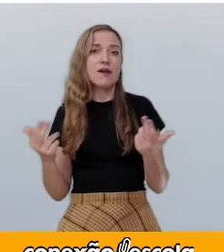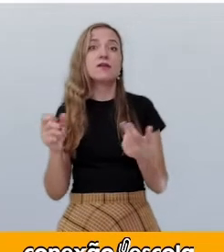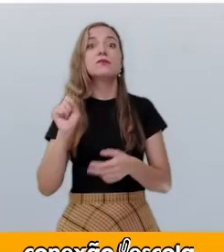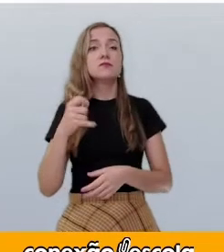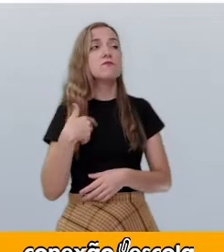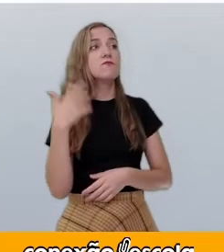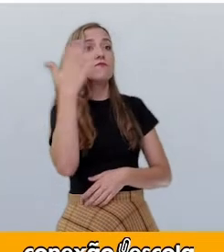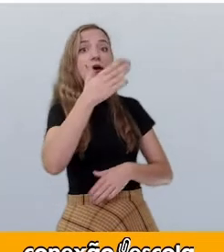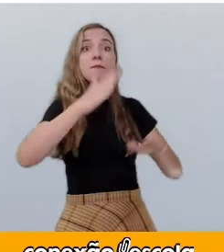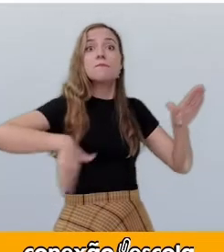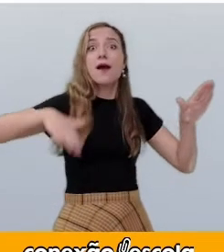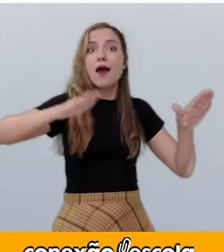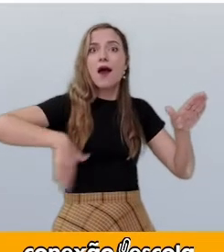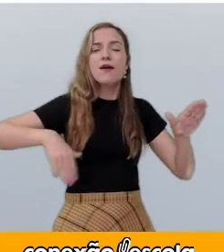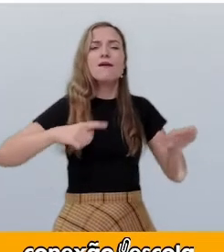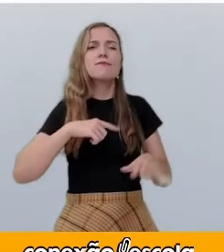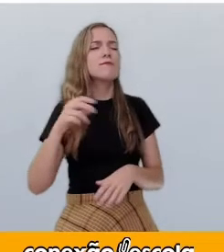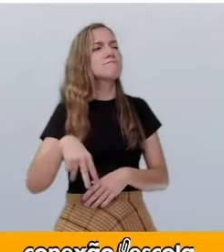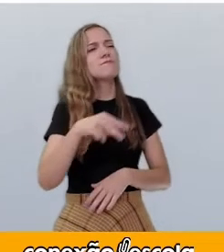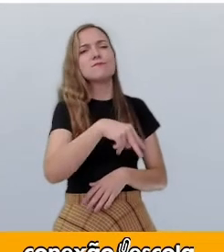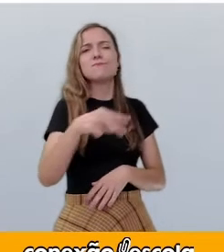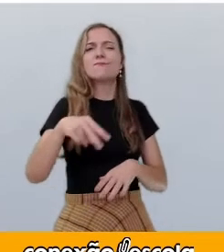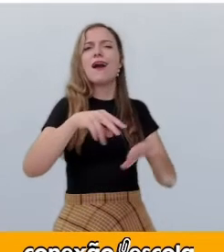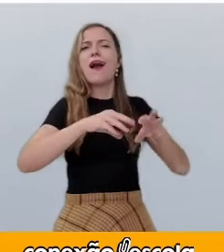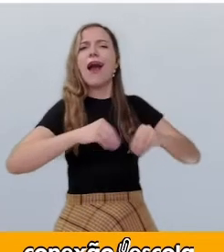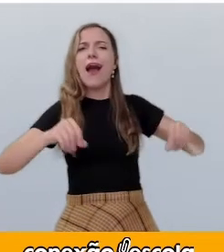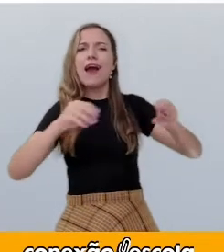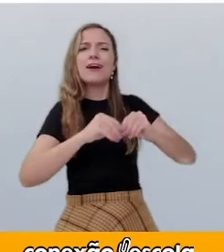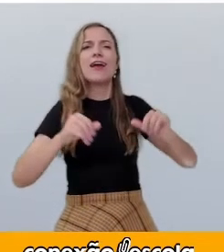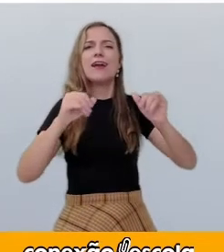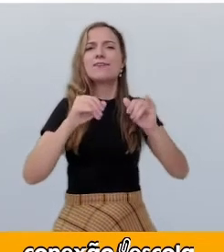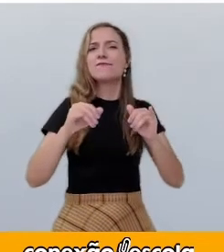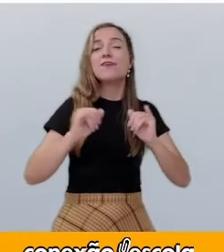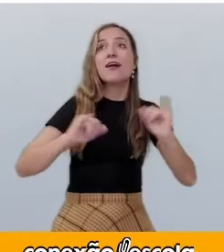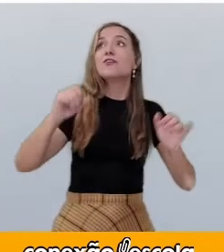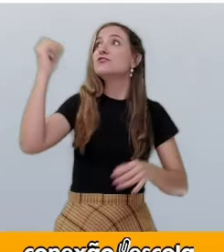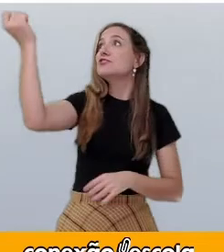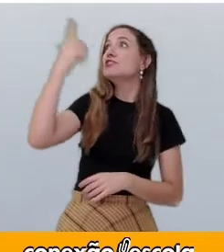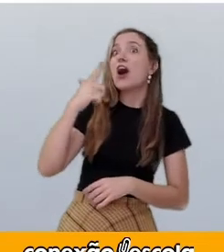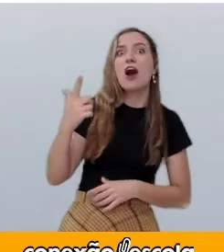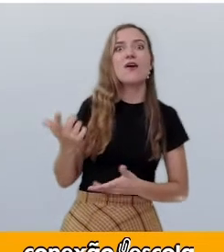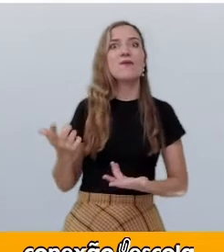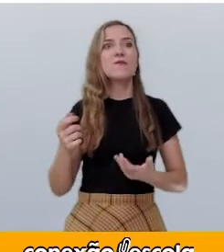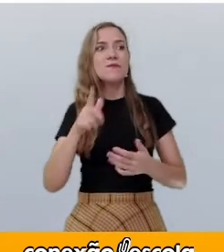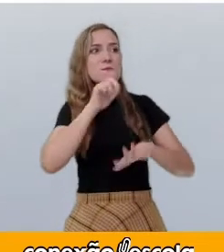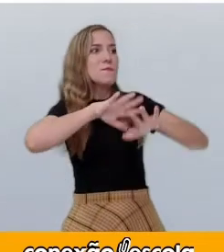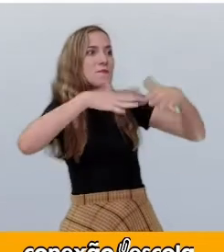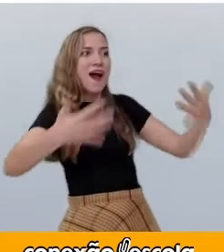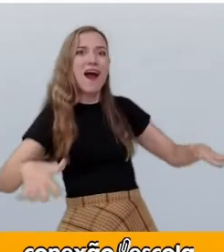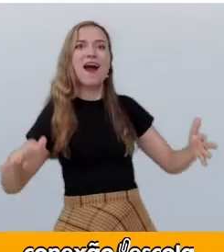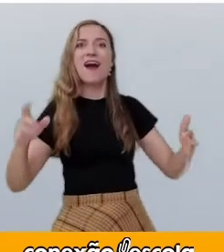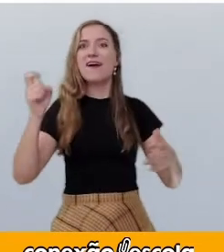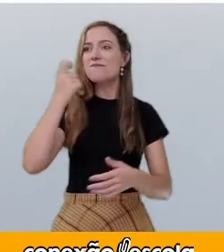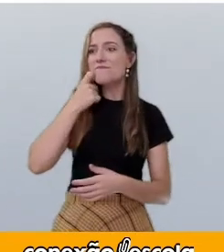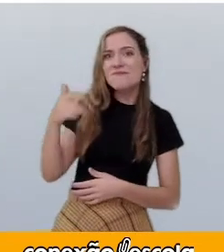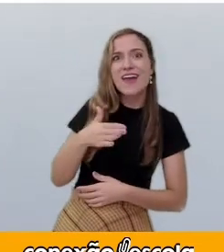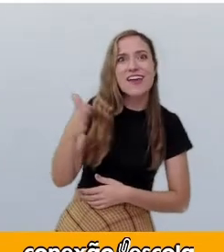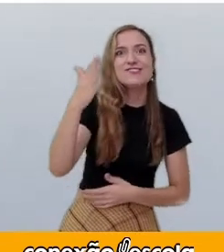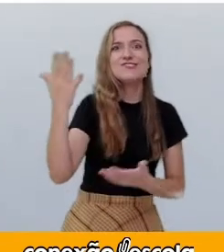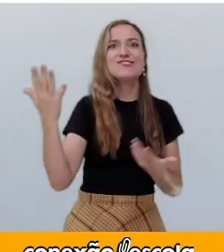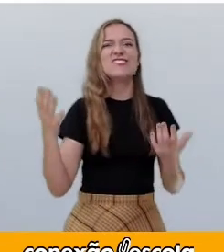estava na praia corria pela areia e dizia sol mar peixe